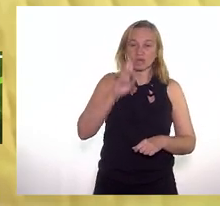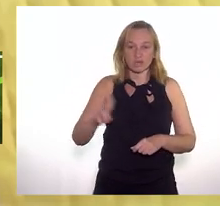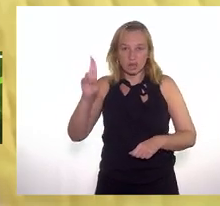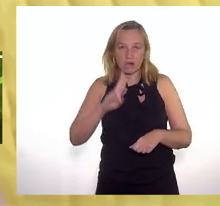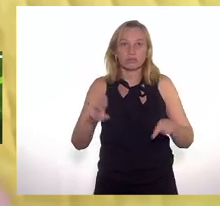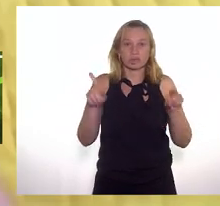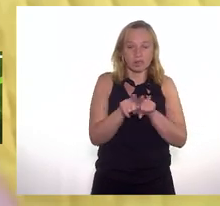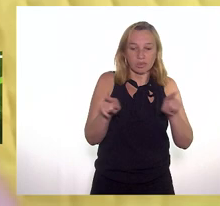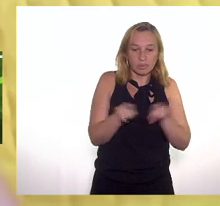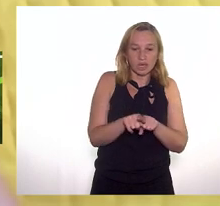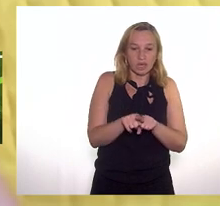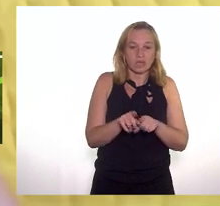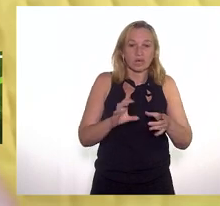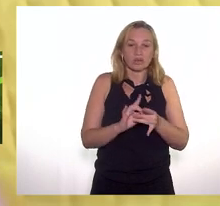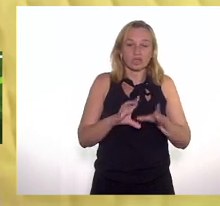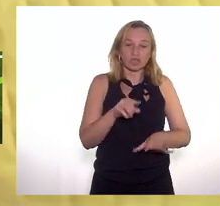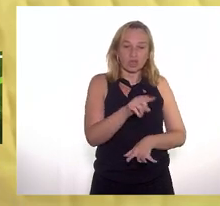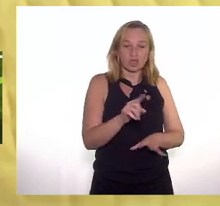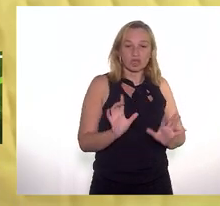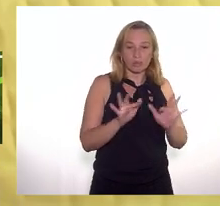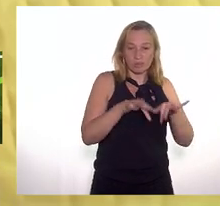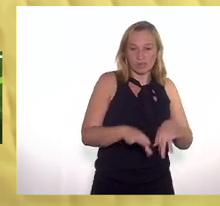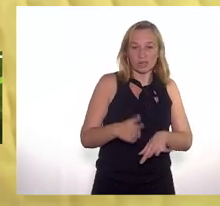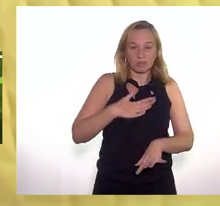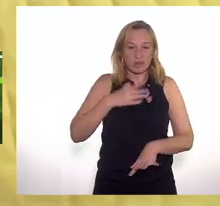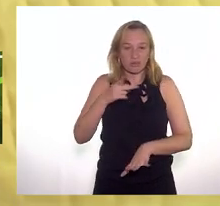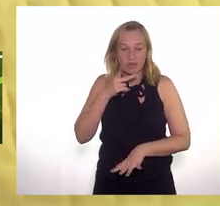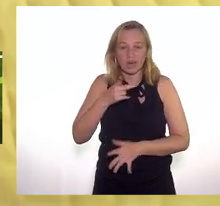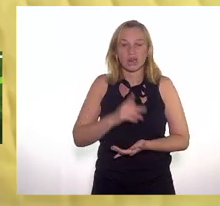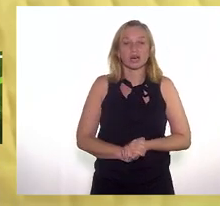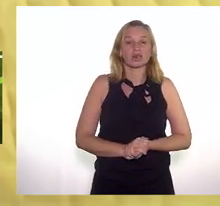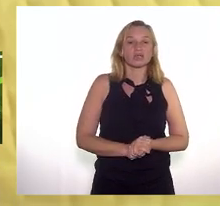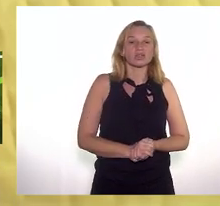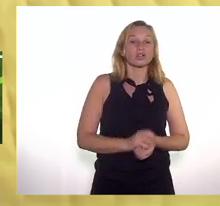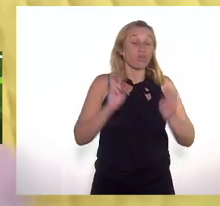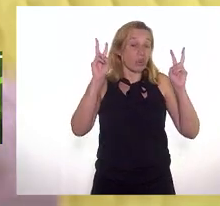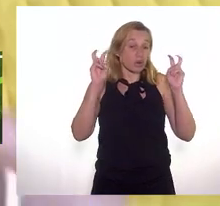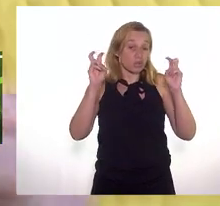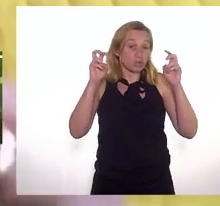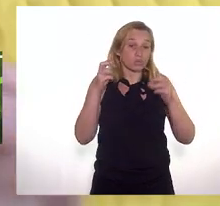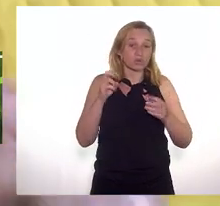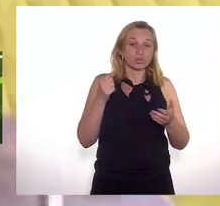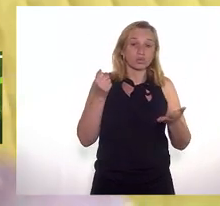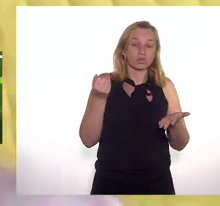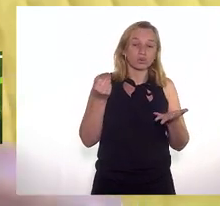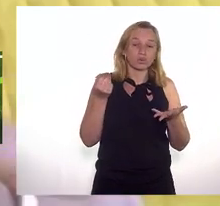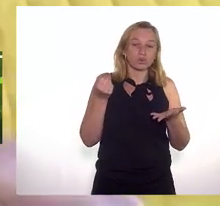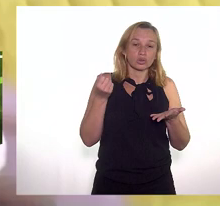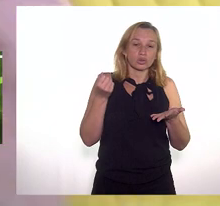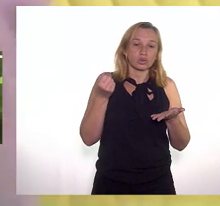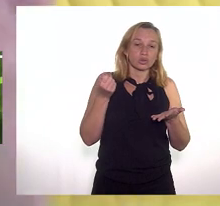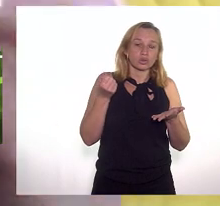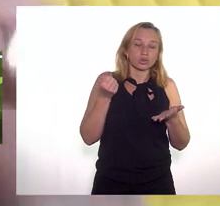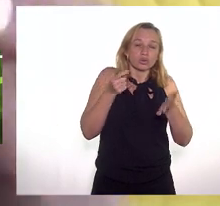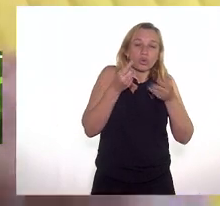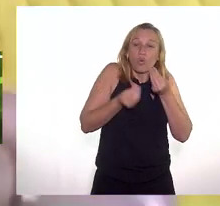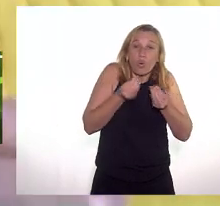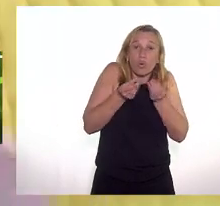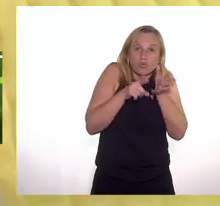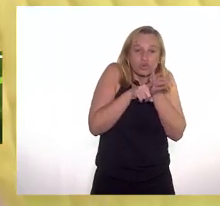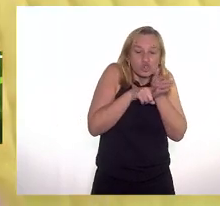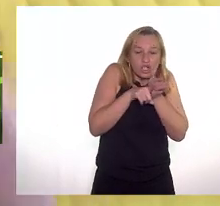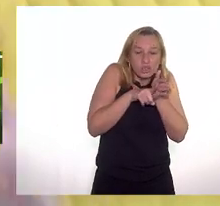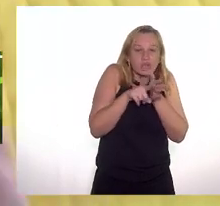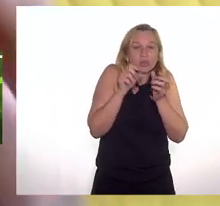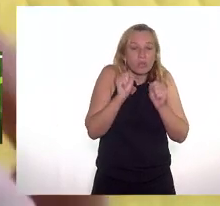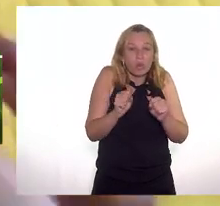E eu deixo aqui, só para terminar minha fala, a questão de como um diagnóstico pode